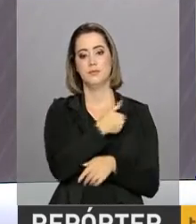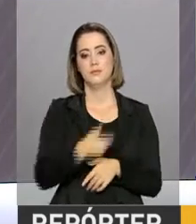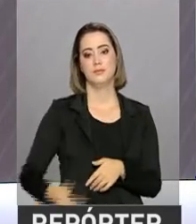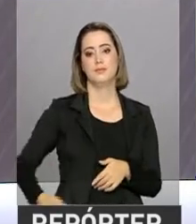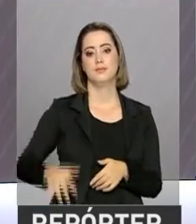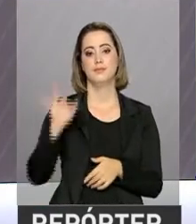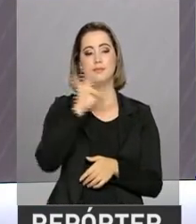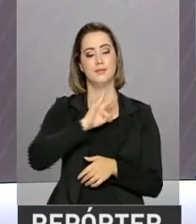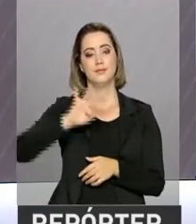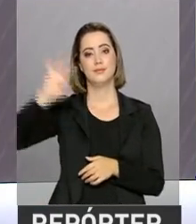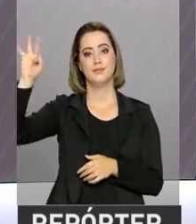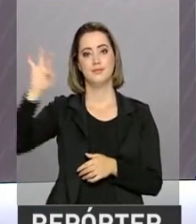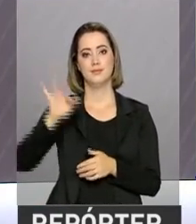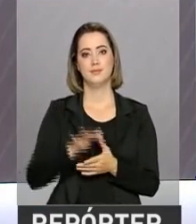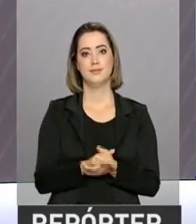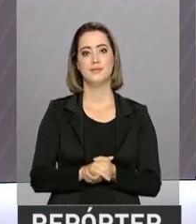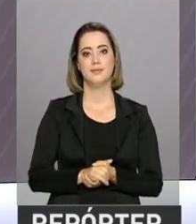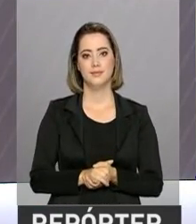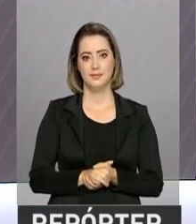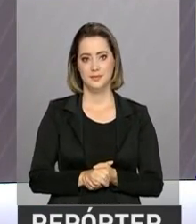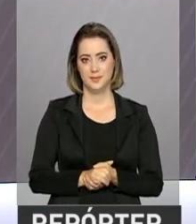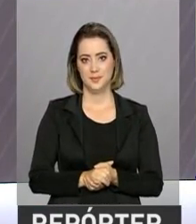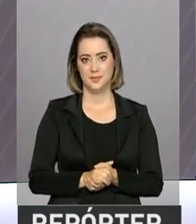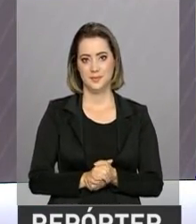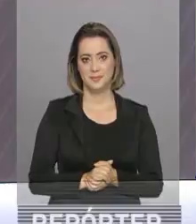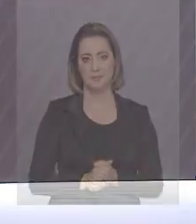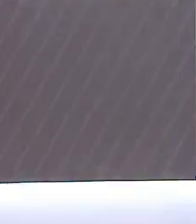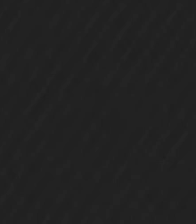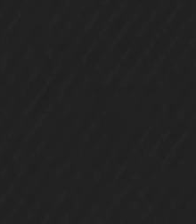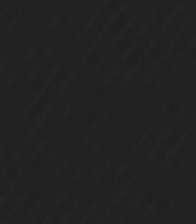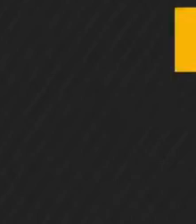aqui na nbr a tv do governo federal